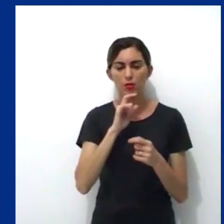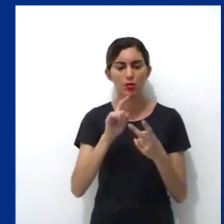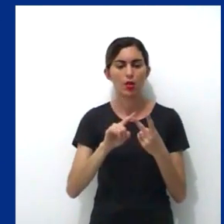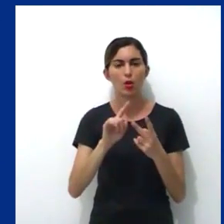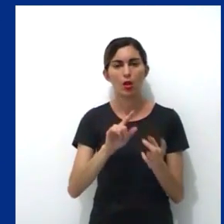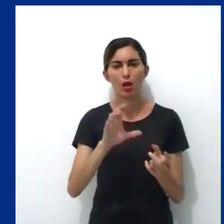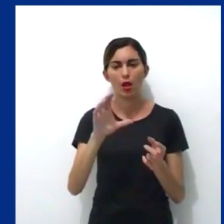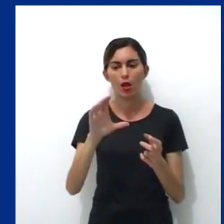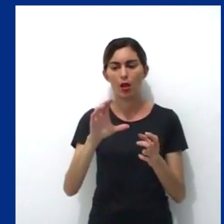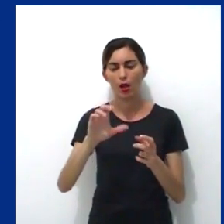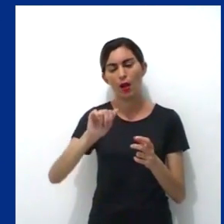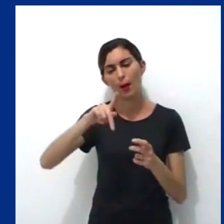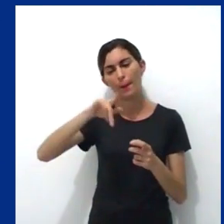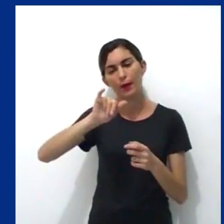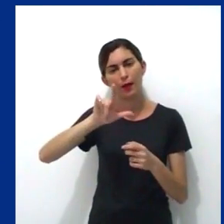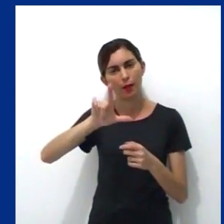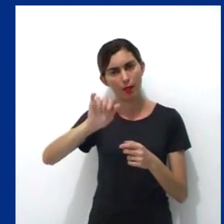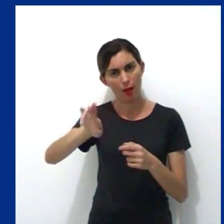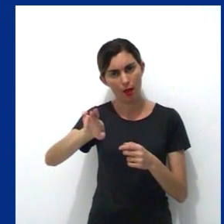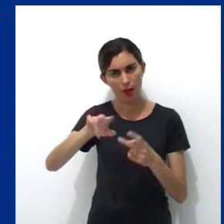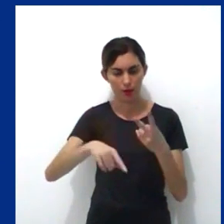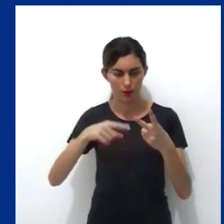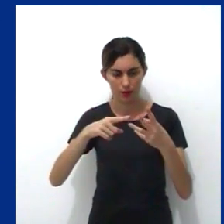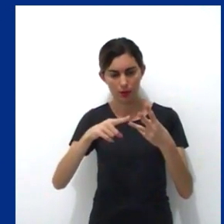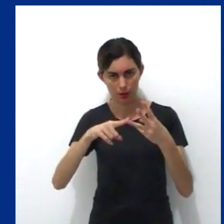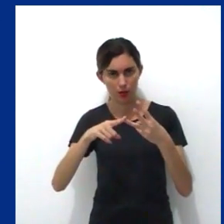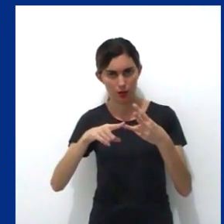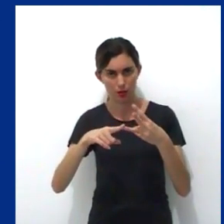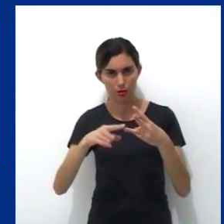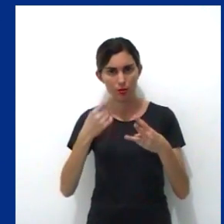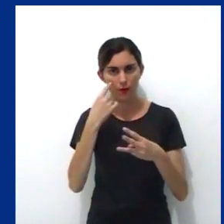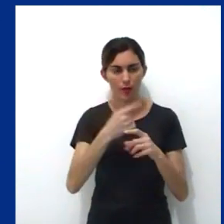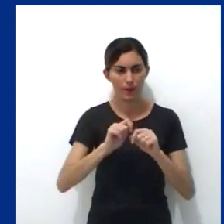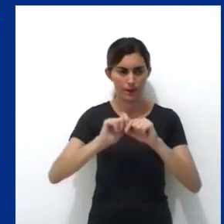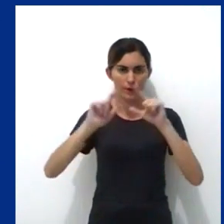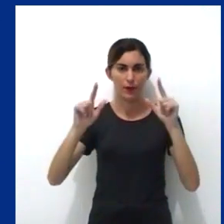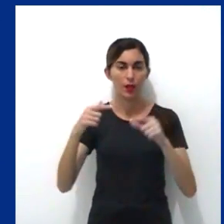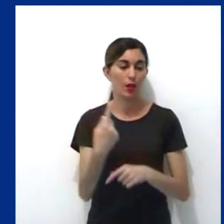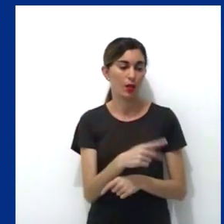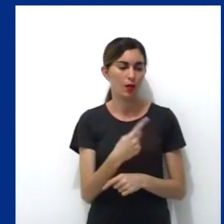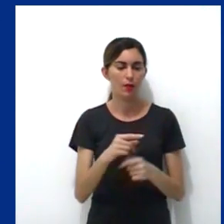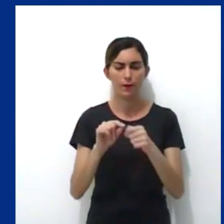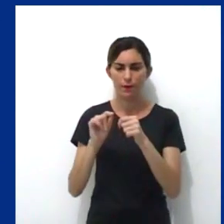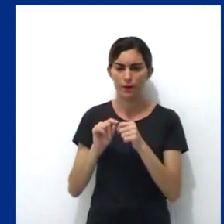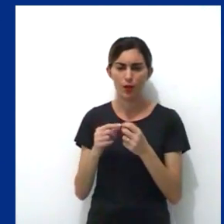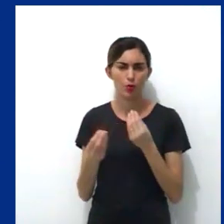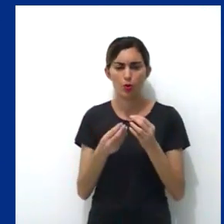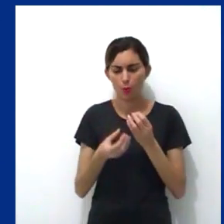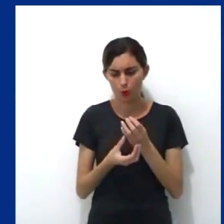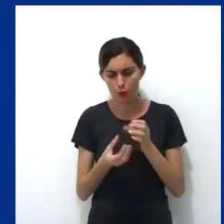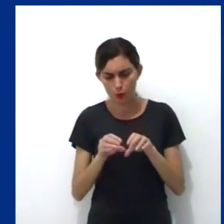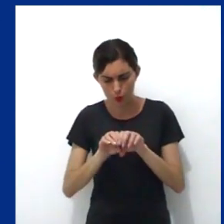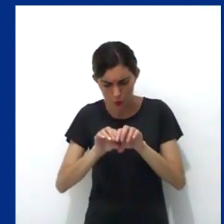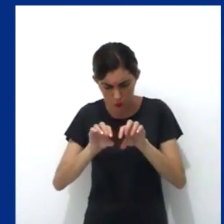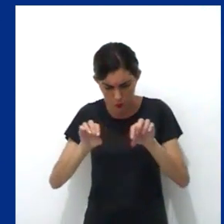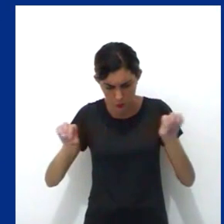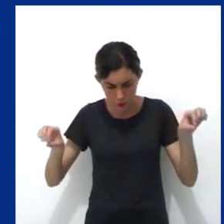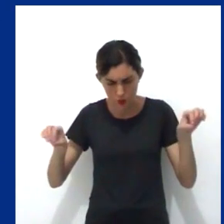condensador, o gás ele vai passar por um processo de refrigeração. Aí, do